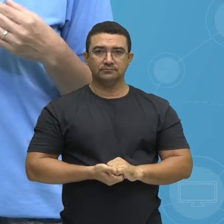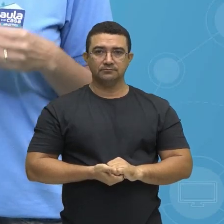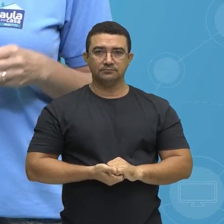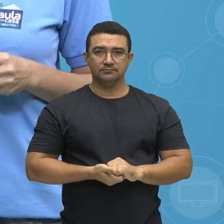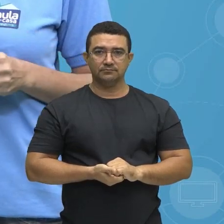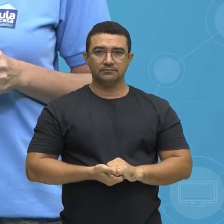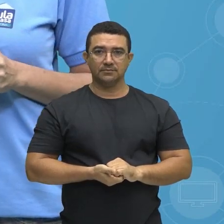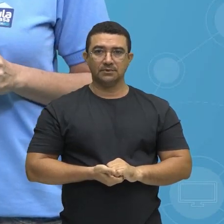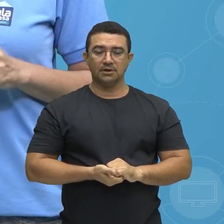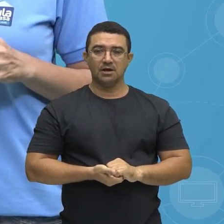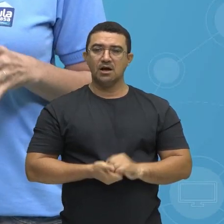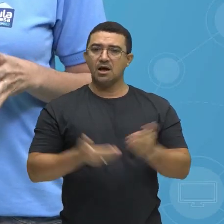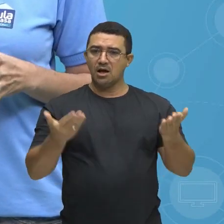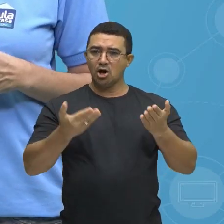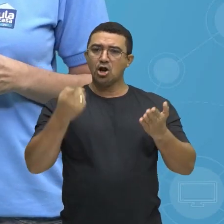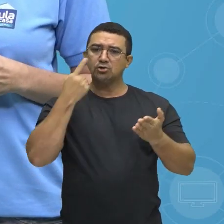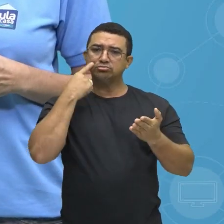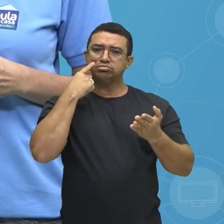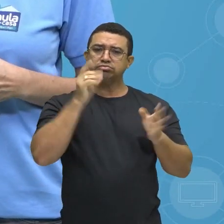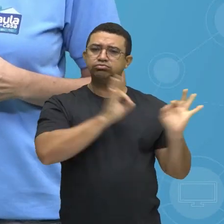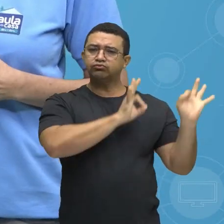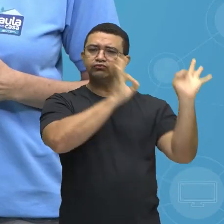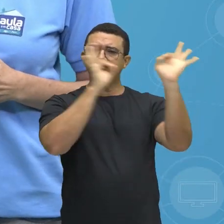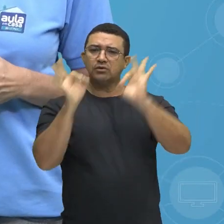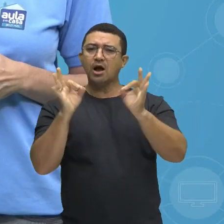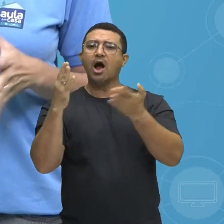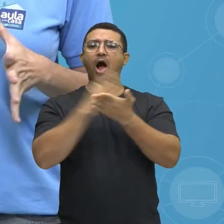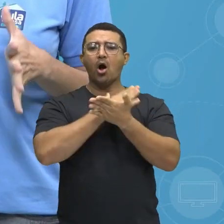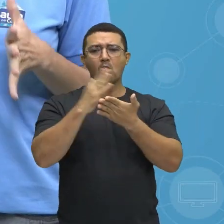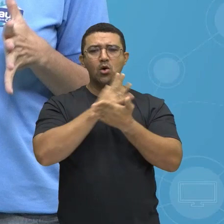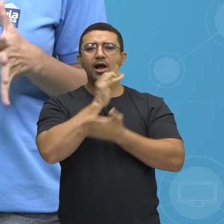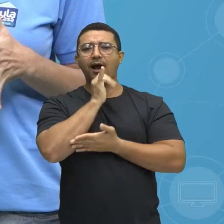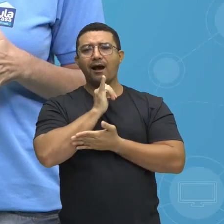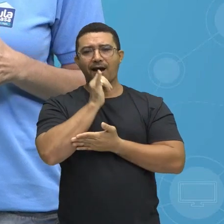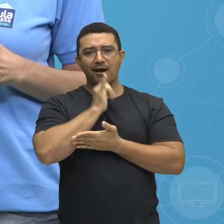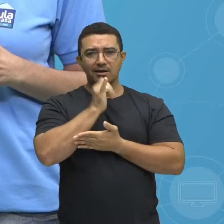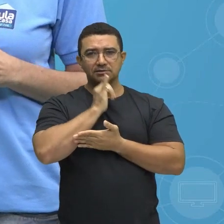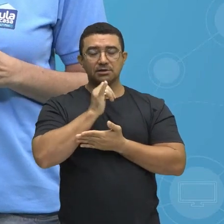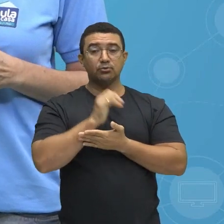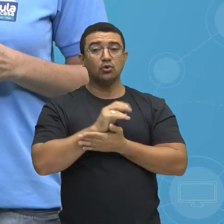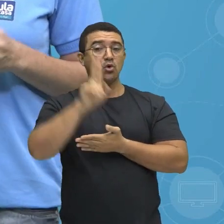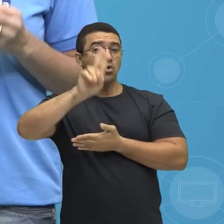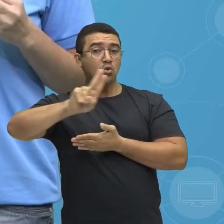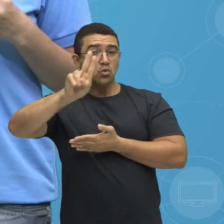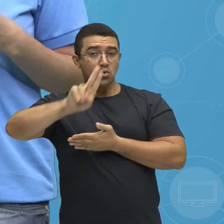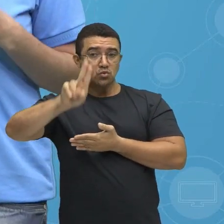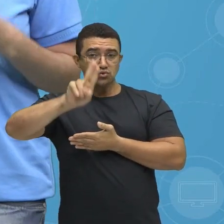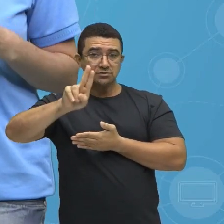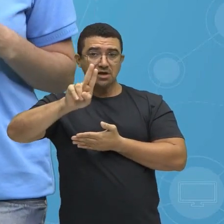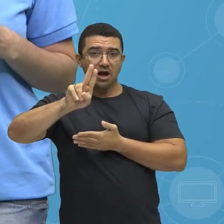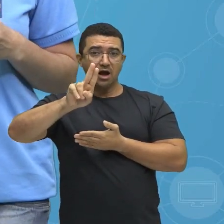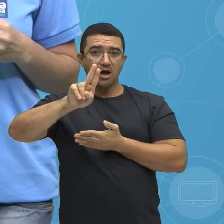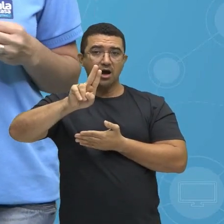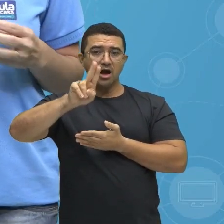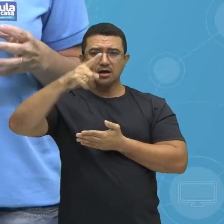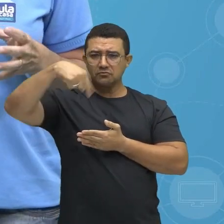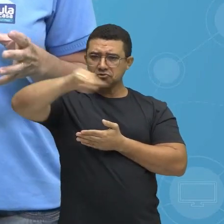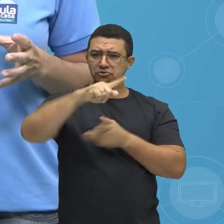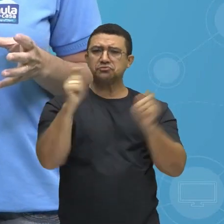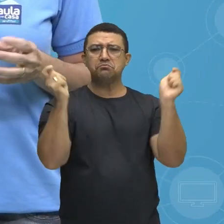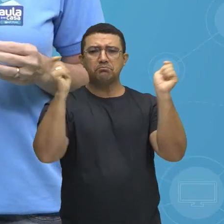vocês acompanhem aqui comigo alguns exemplos, certo? Que a gente vai utilizar para que a gente possa